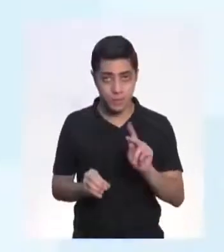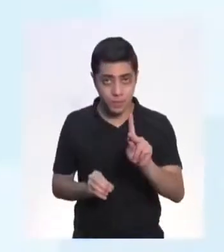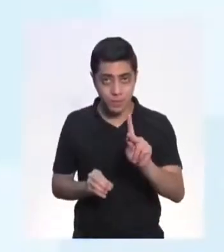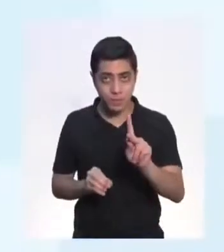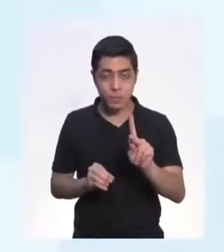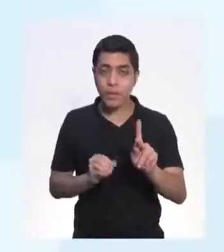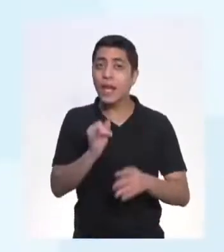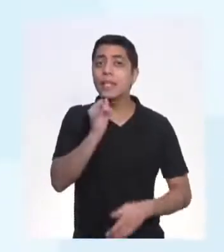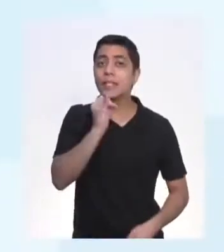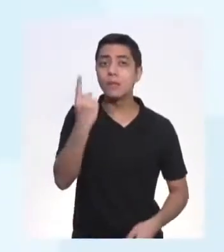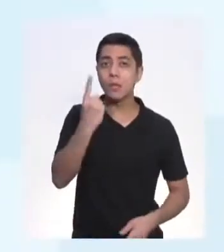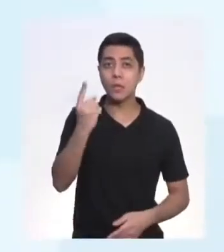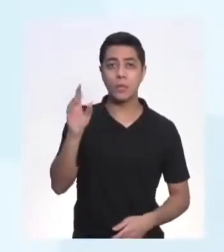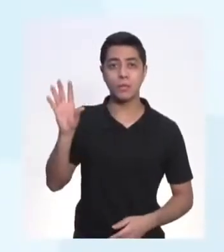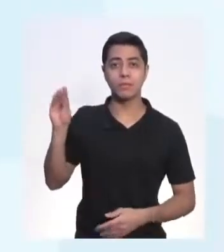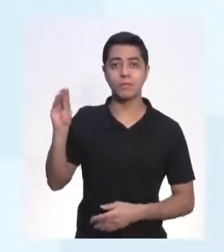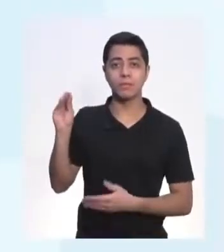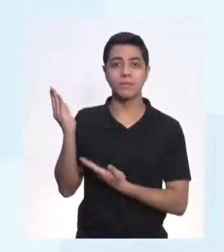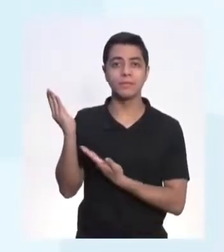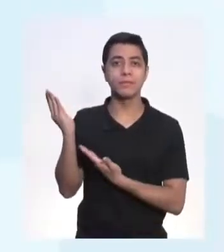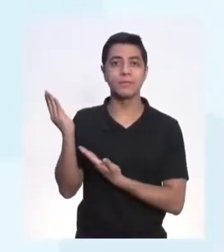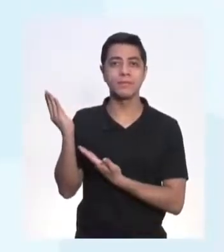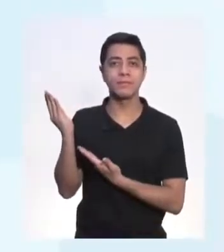tirar um print da tela?